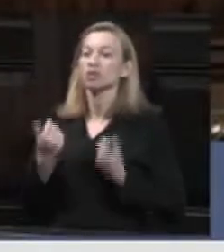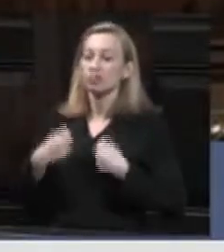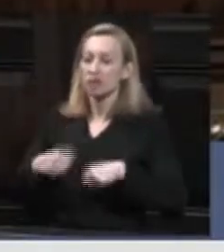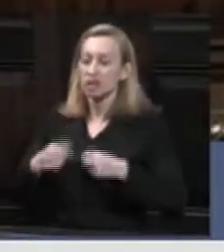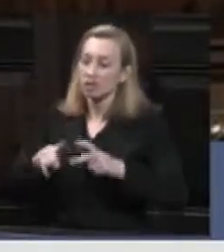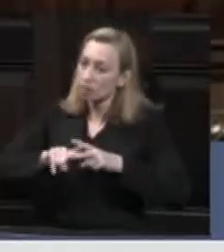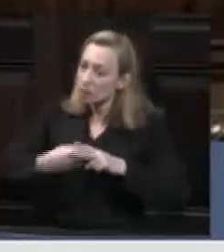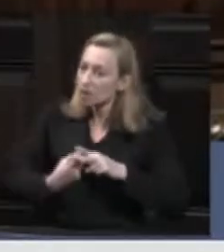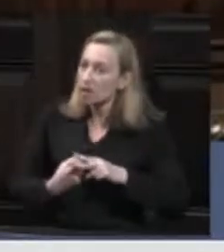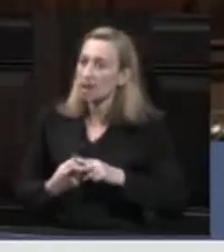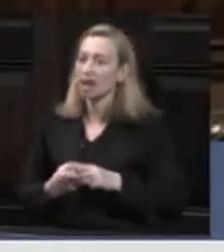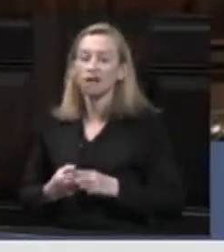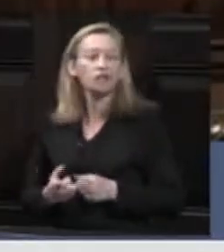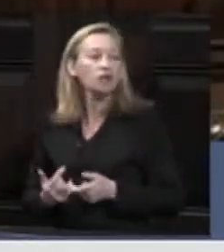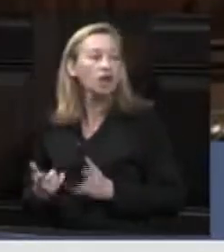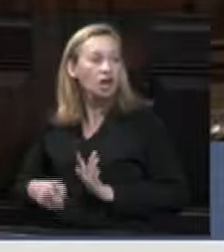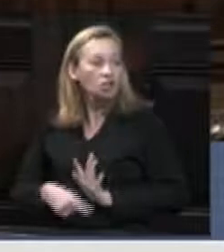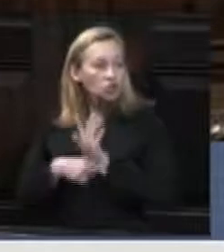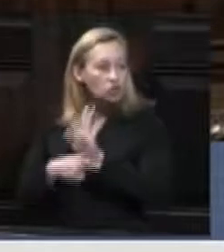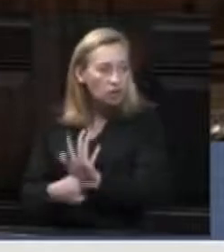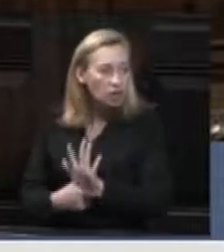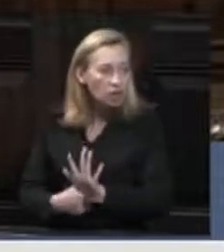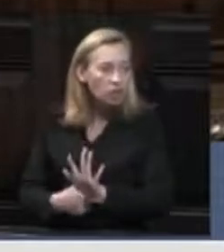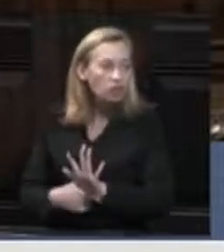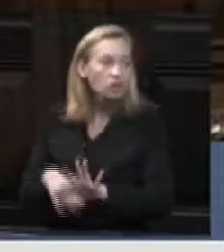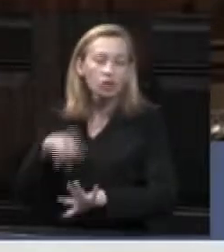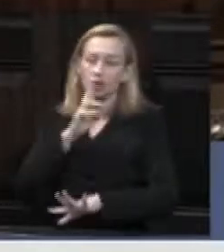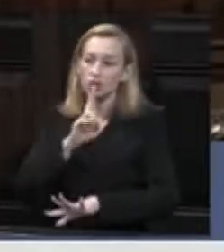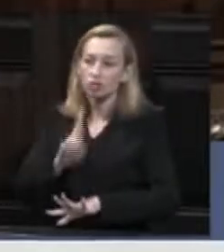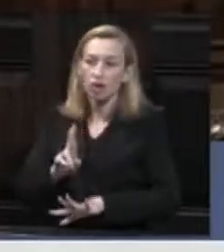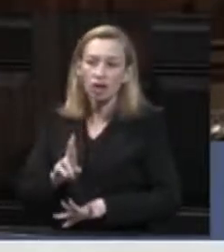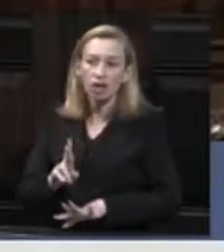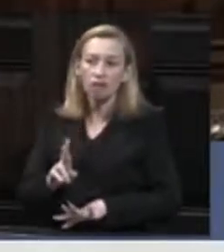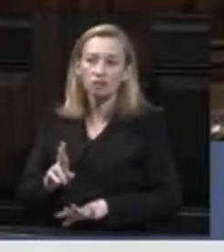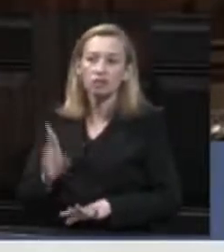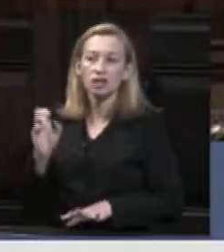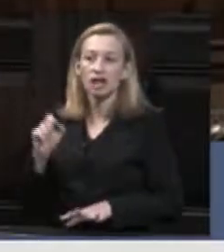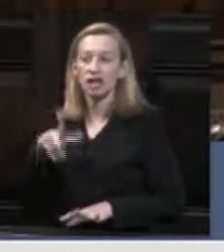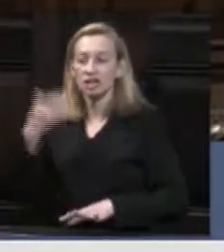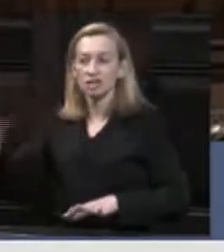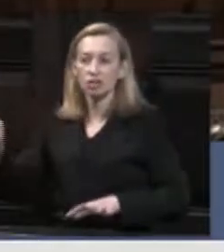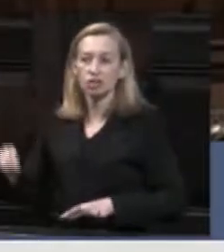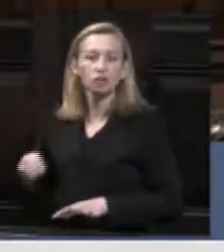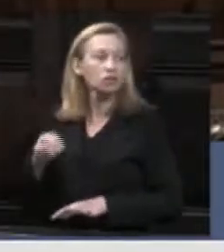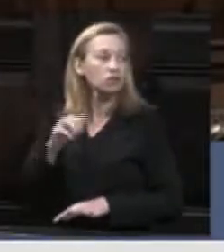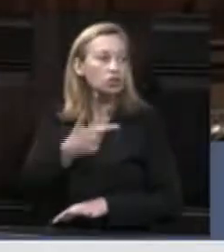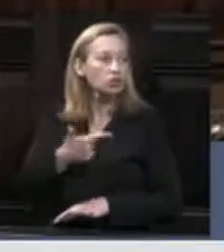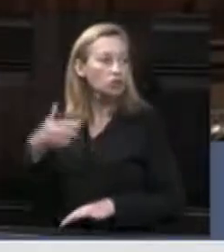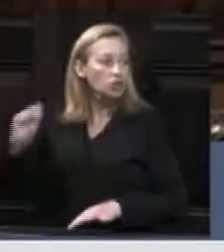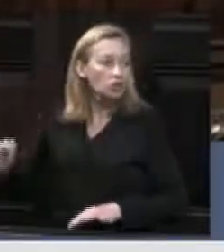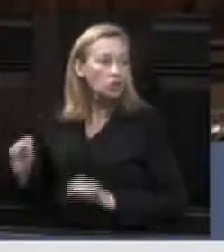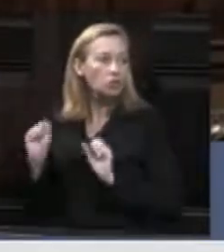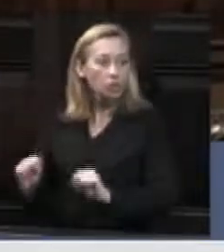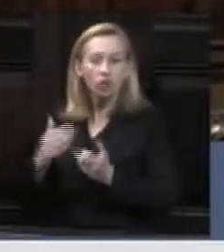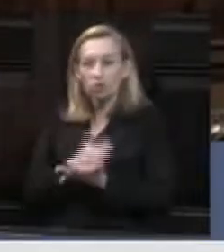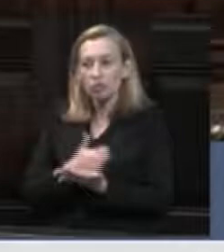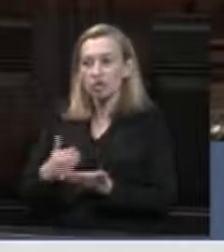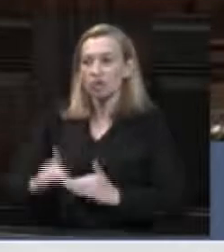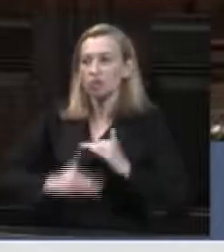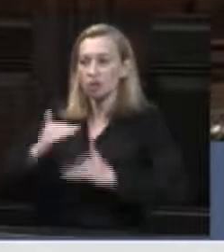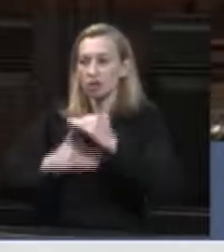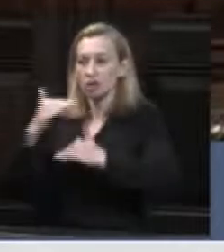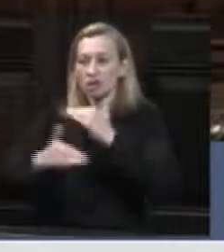nisso, que a correlação de forças e o resultado oriundos da eleição de 2018 poderão começar o processo